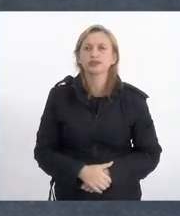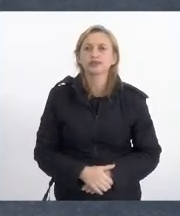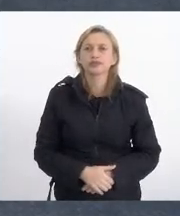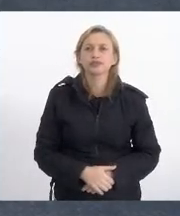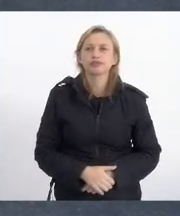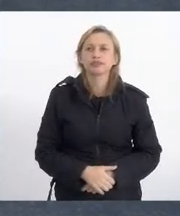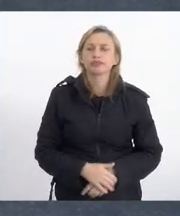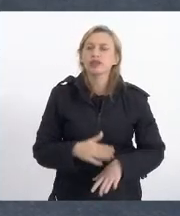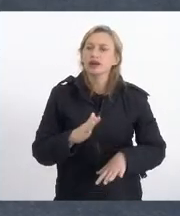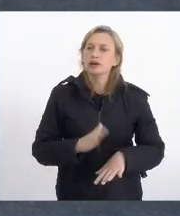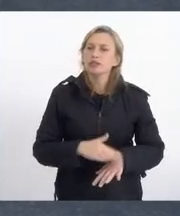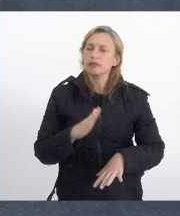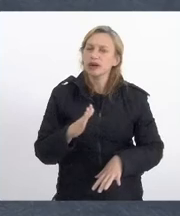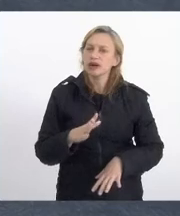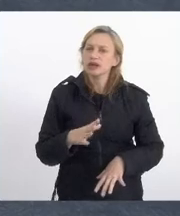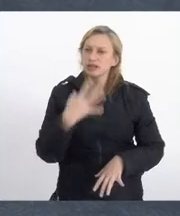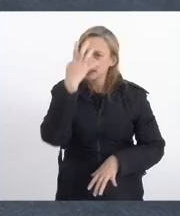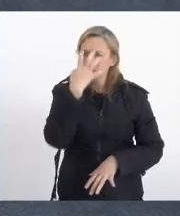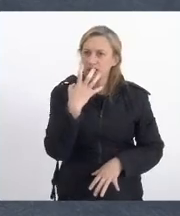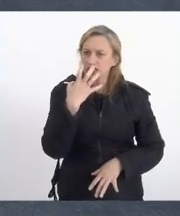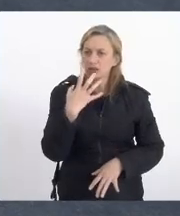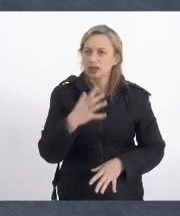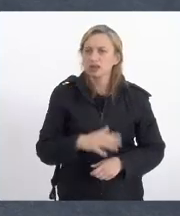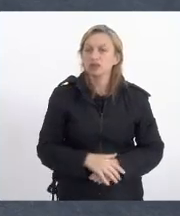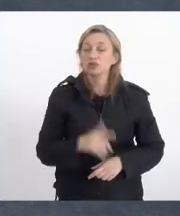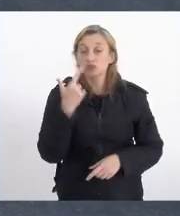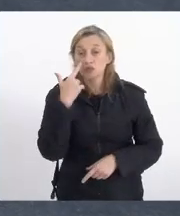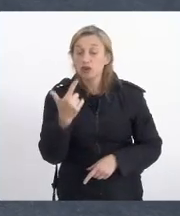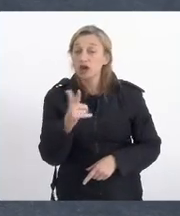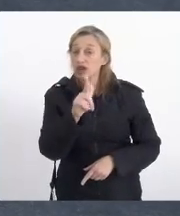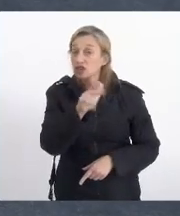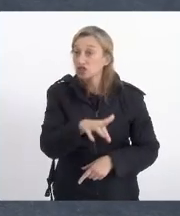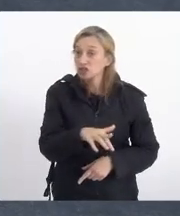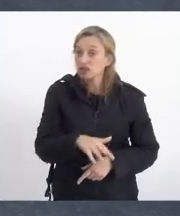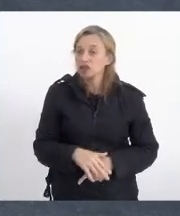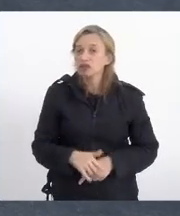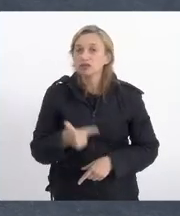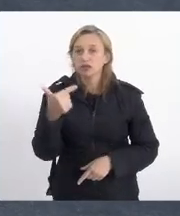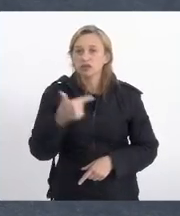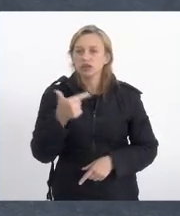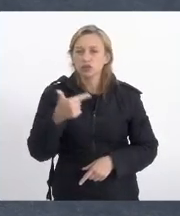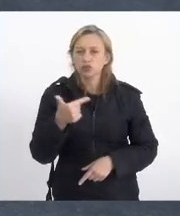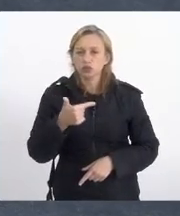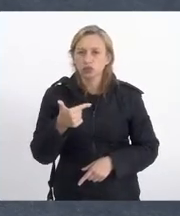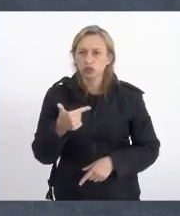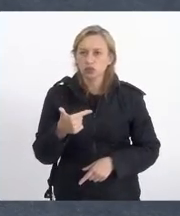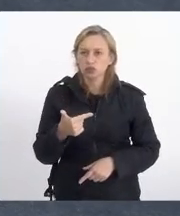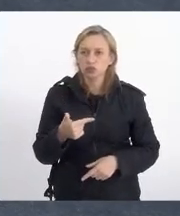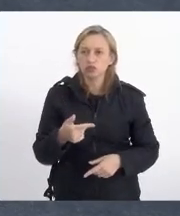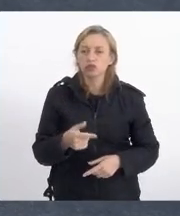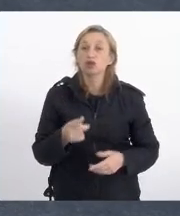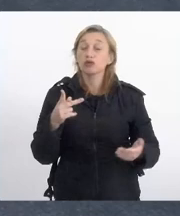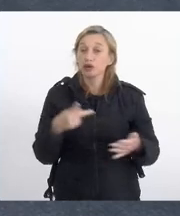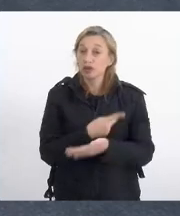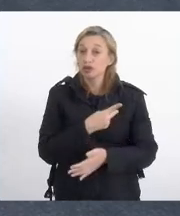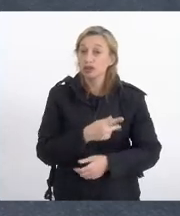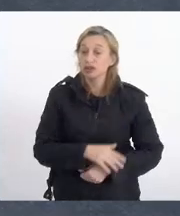Fica mais gritante quando se torna automaticamente a diferença para o segundo colocado, que foi isso que